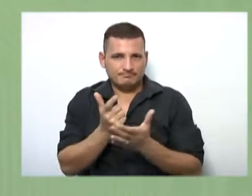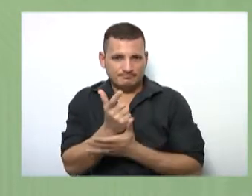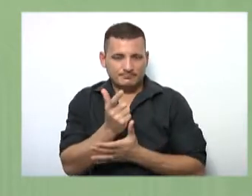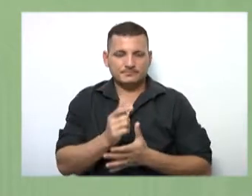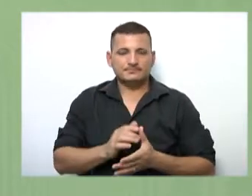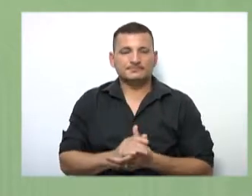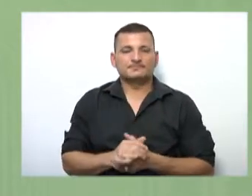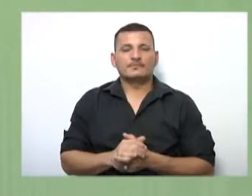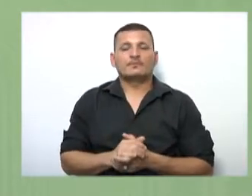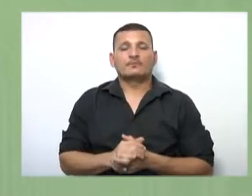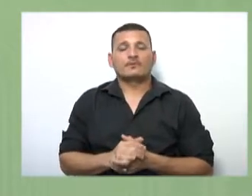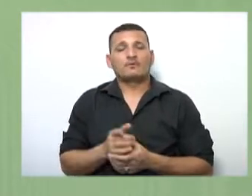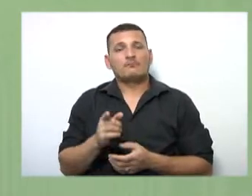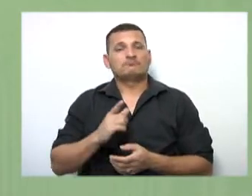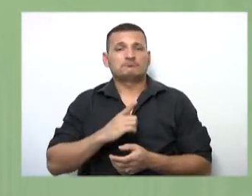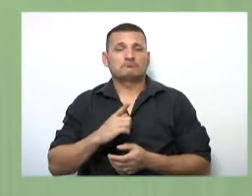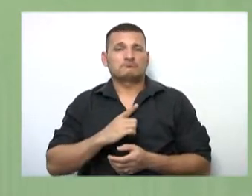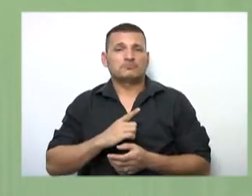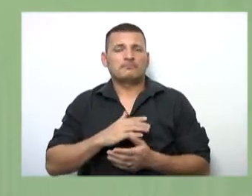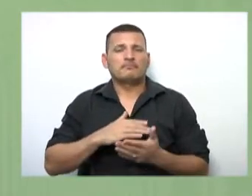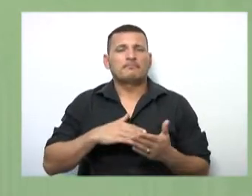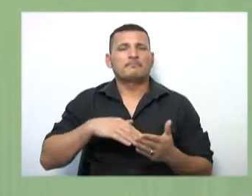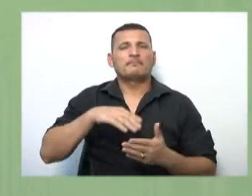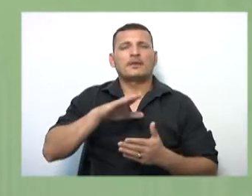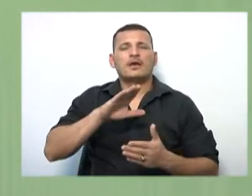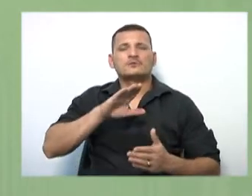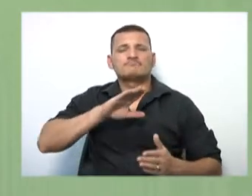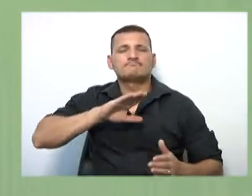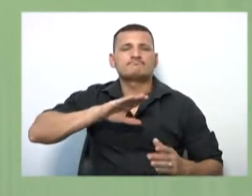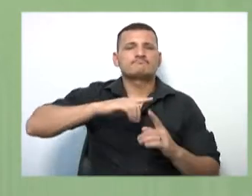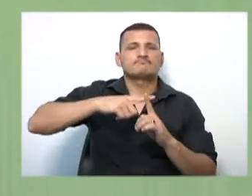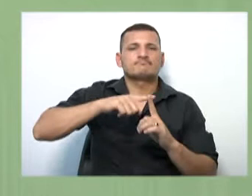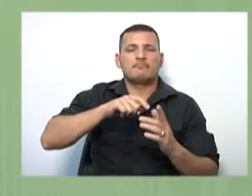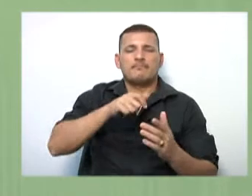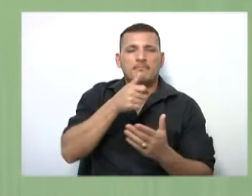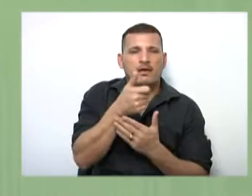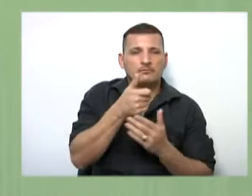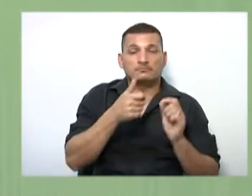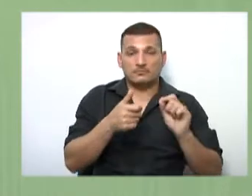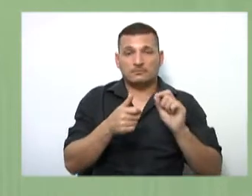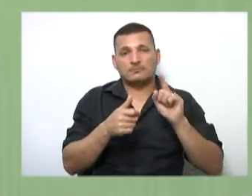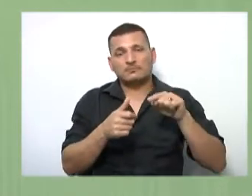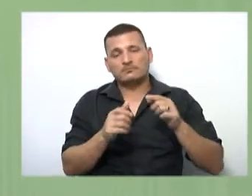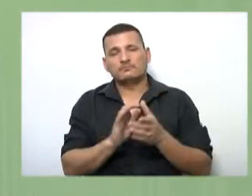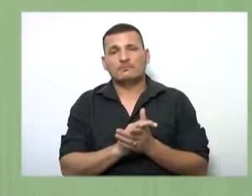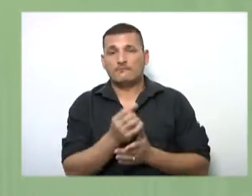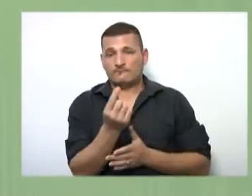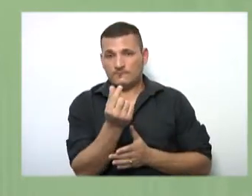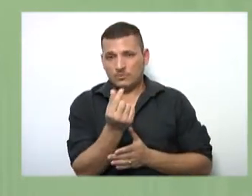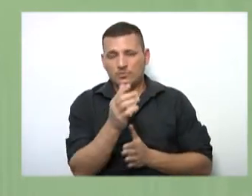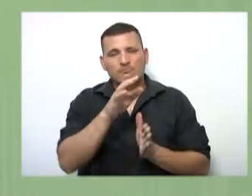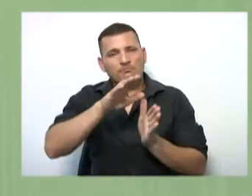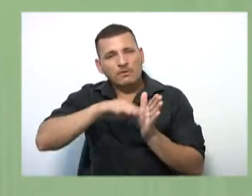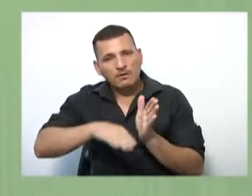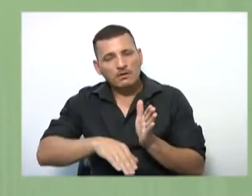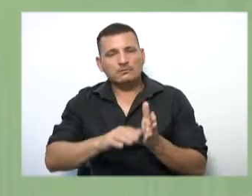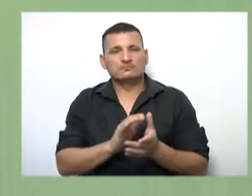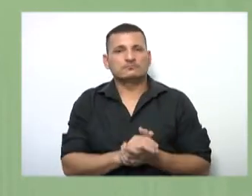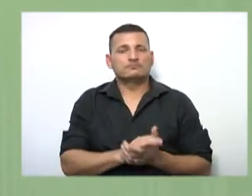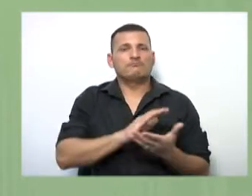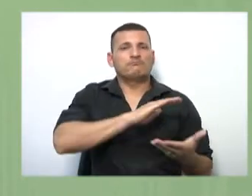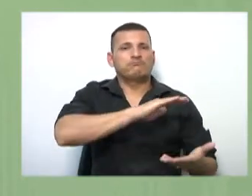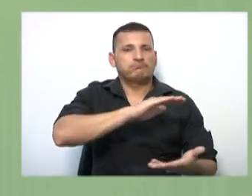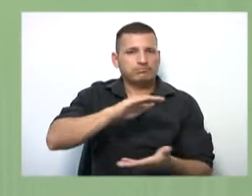Tem como maior vantagem condições mais vantajosas de preços, de entrega e